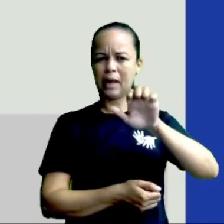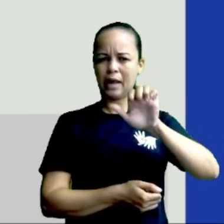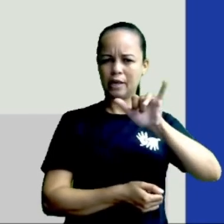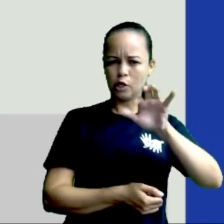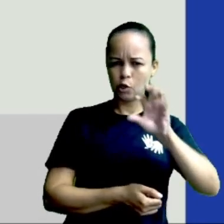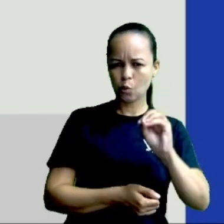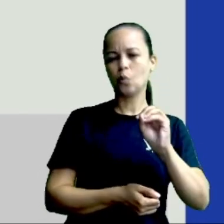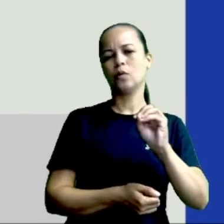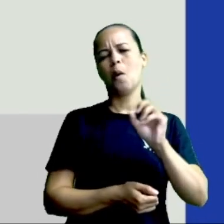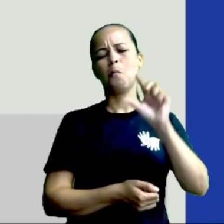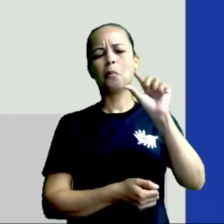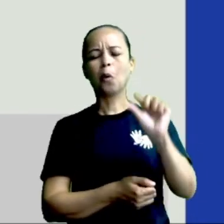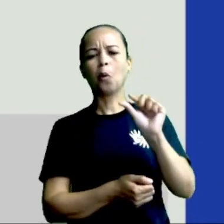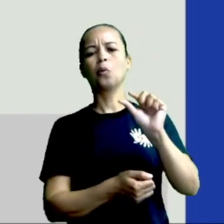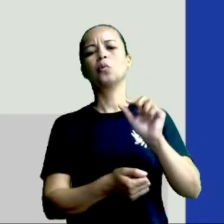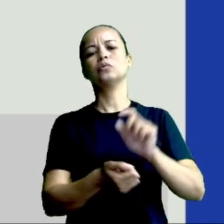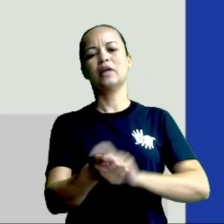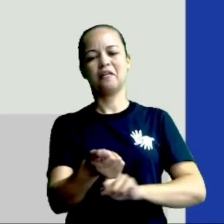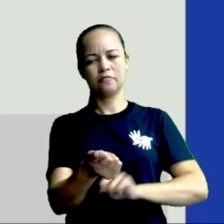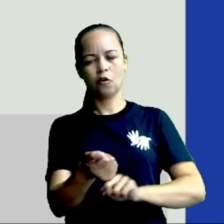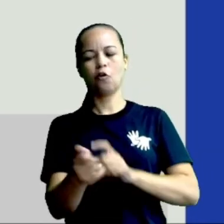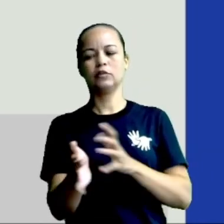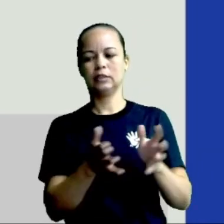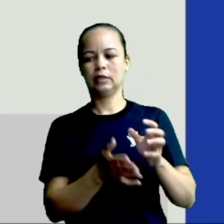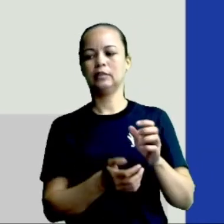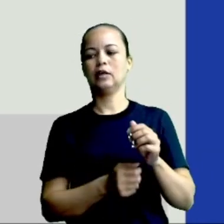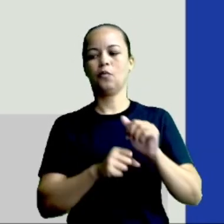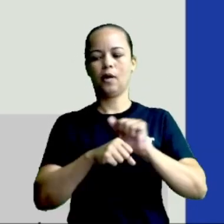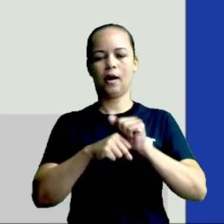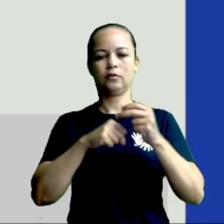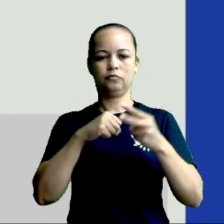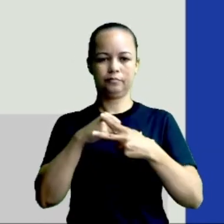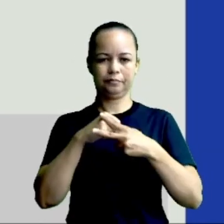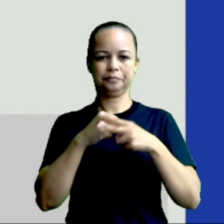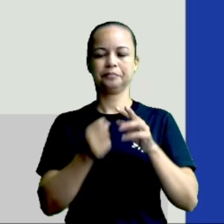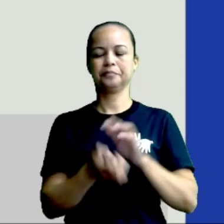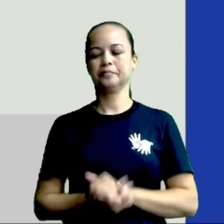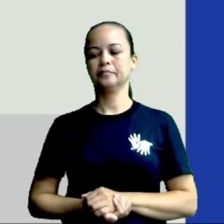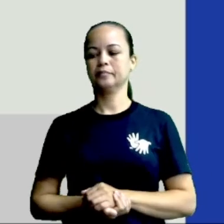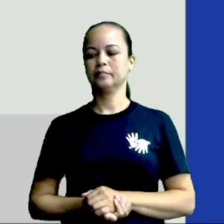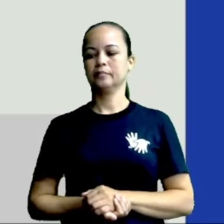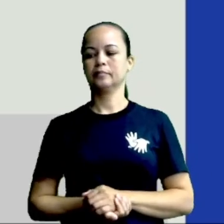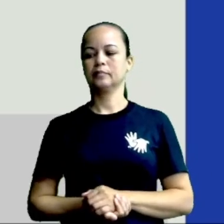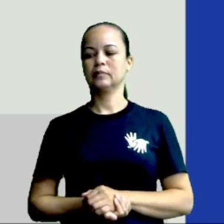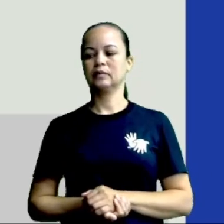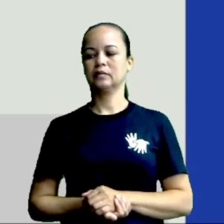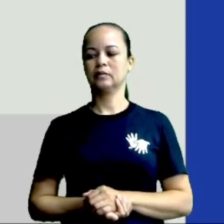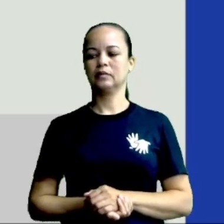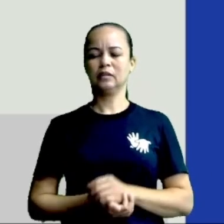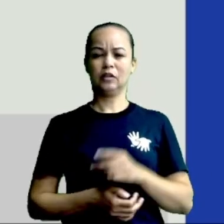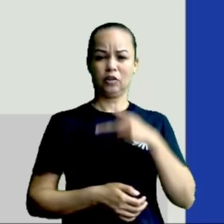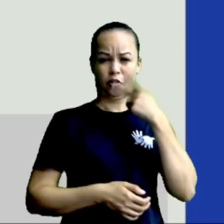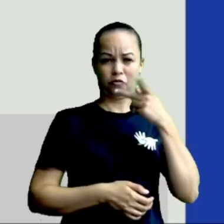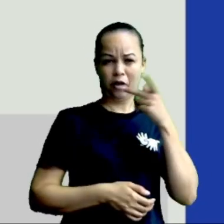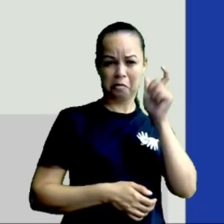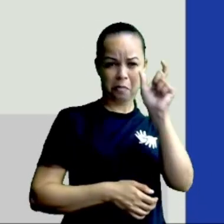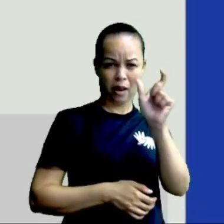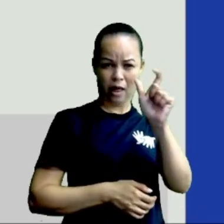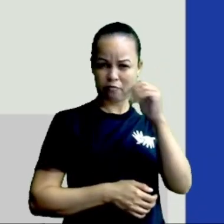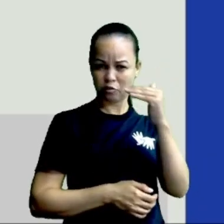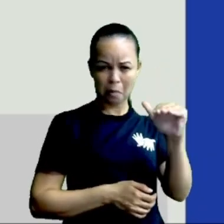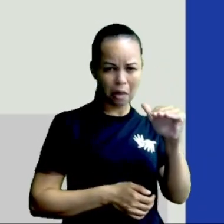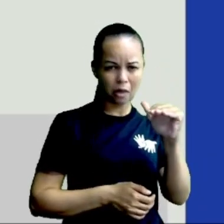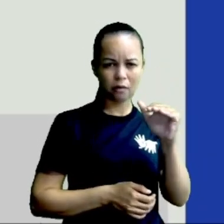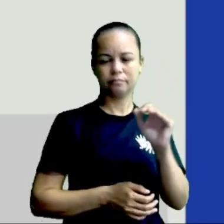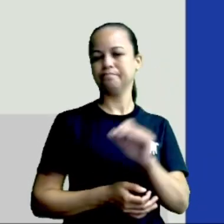Saiu um pouco nervosa. Portanto, ó, advérbio. Não fale por meias palavras.